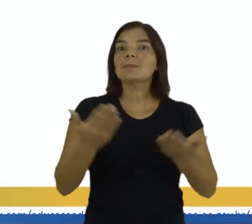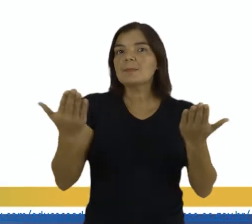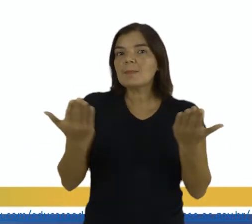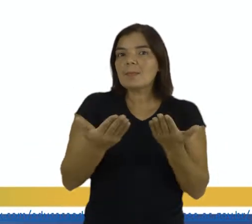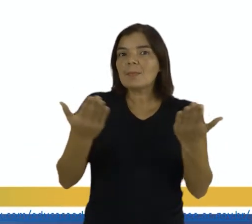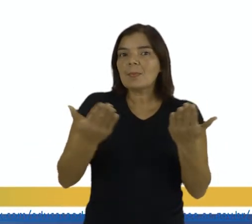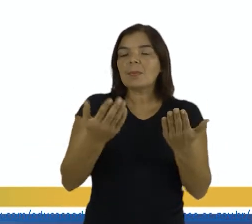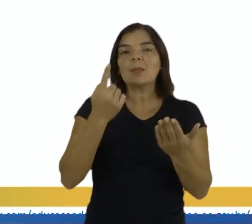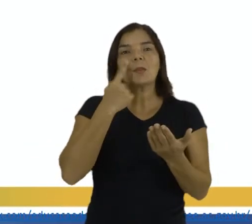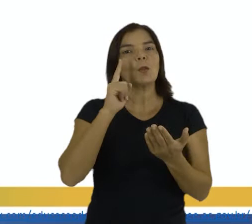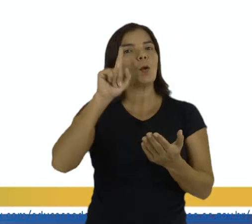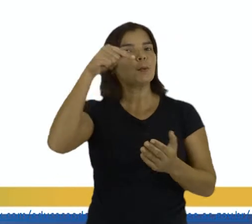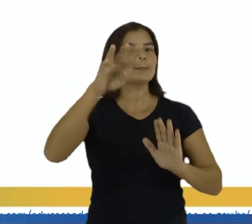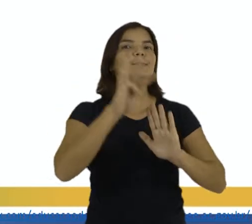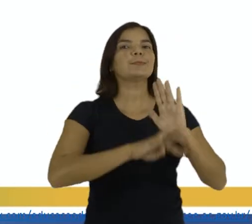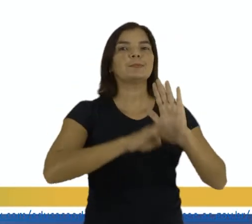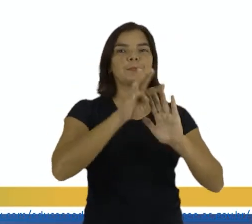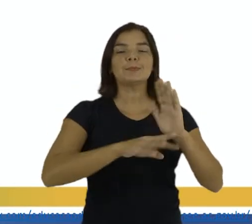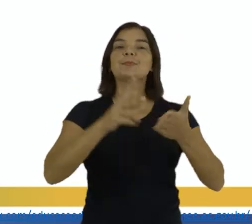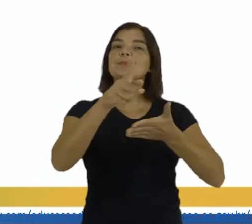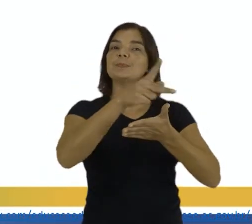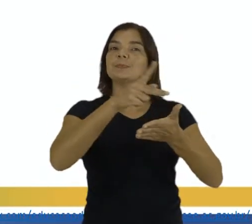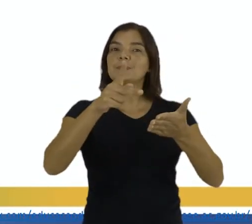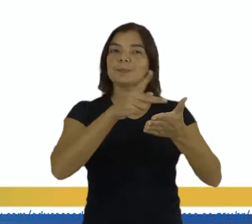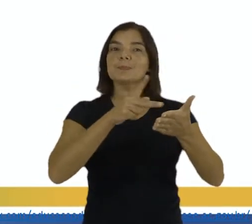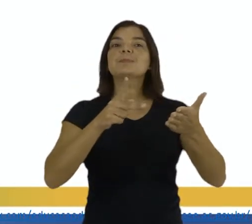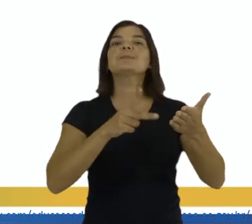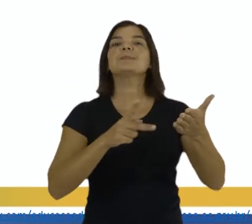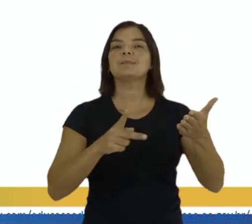Agora, olhando o outro texto, que é uma poesia, um